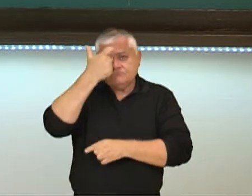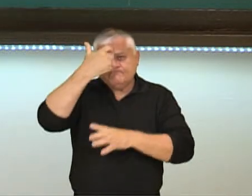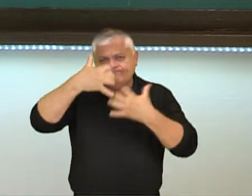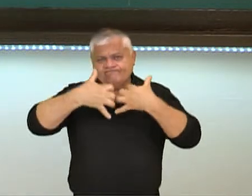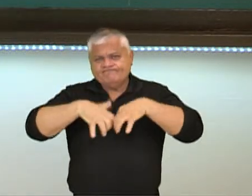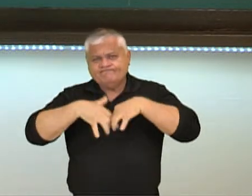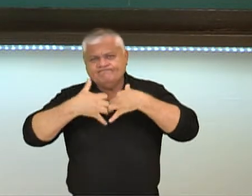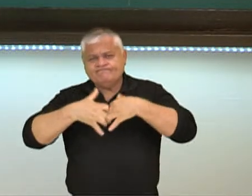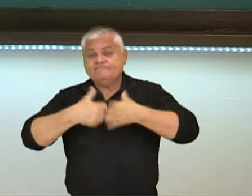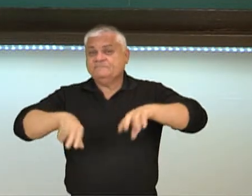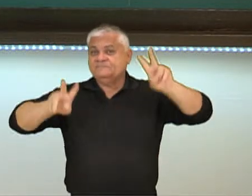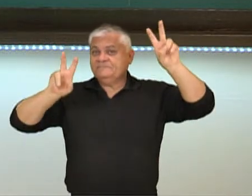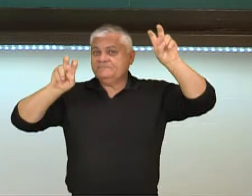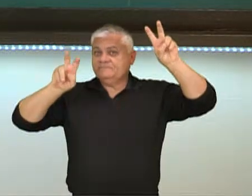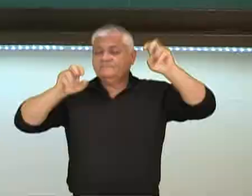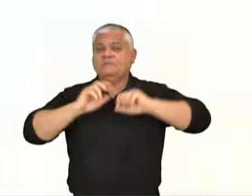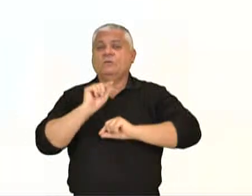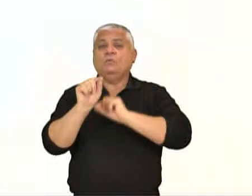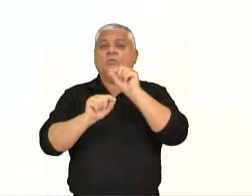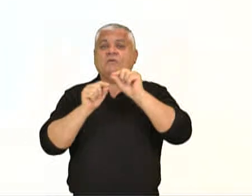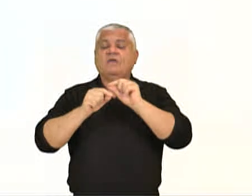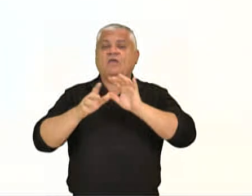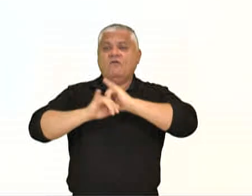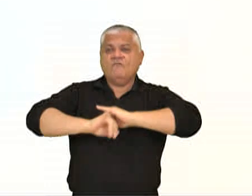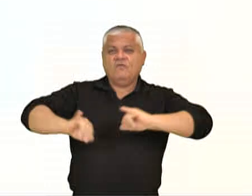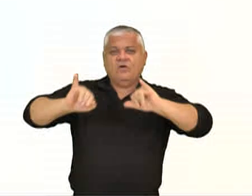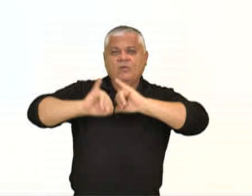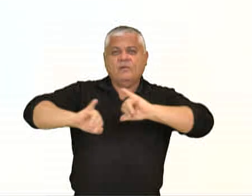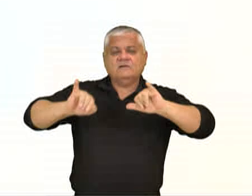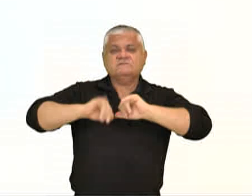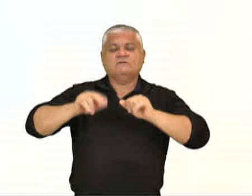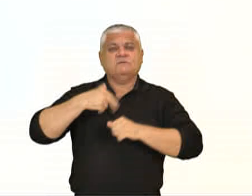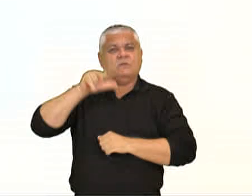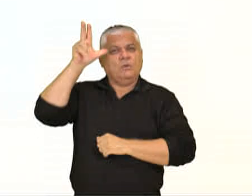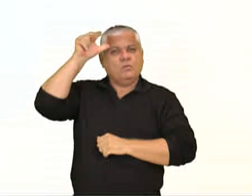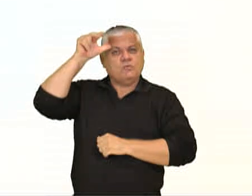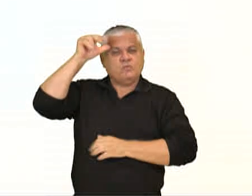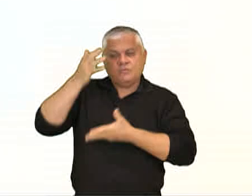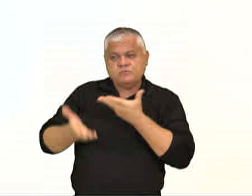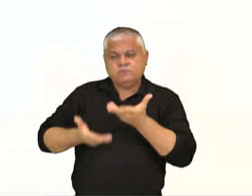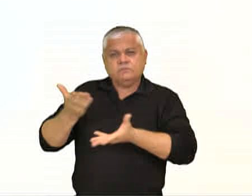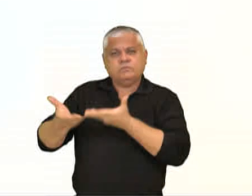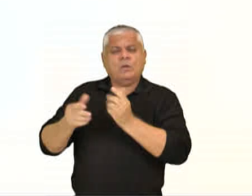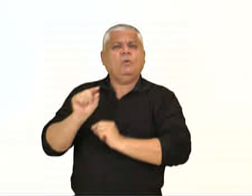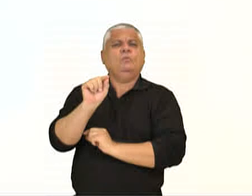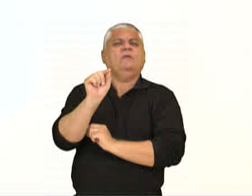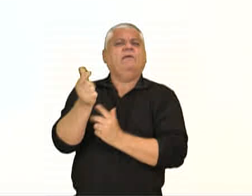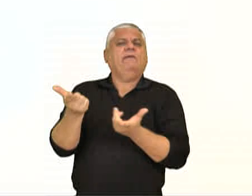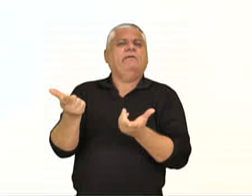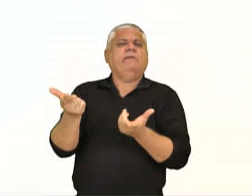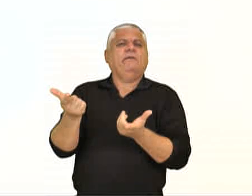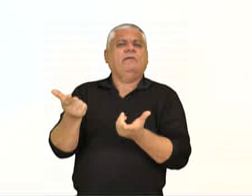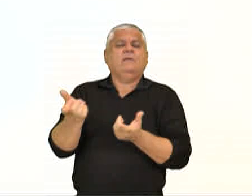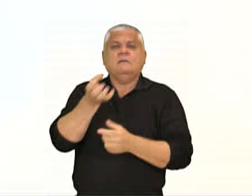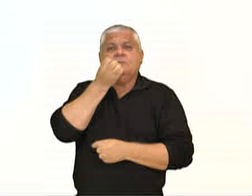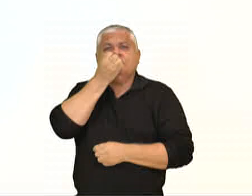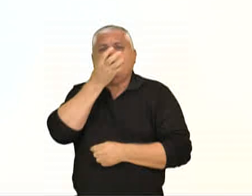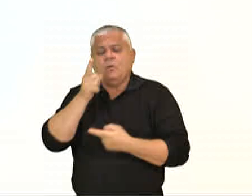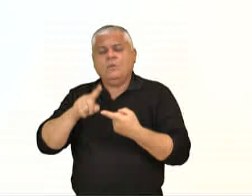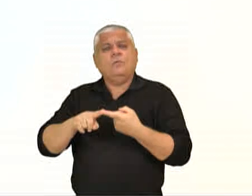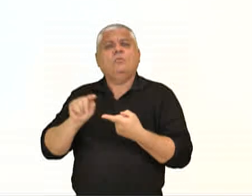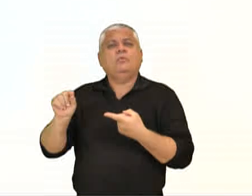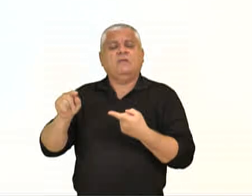o assunto, já que traz informações sobre a ecoterapia, o que é, os